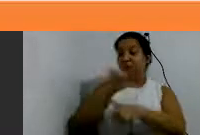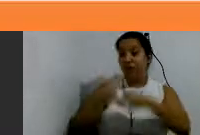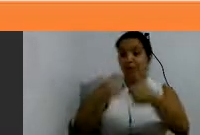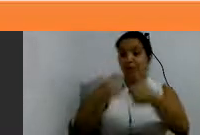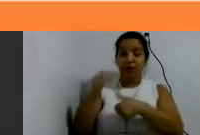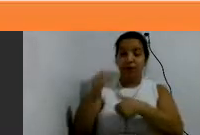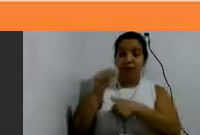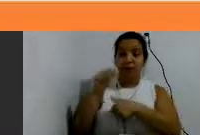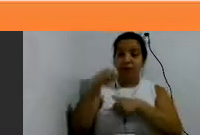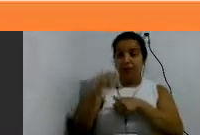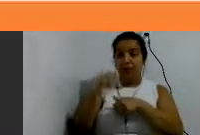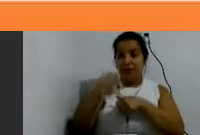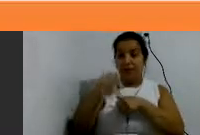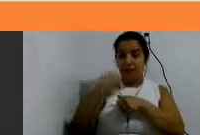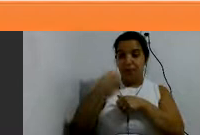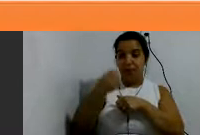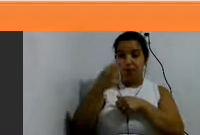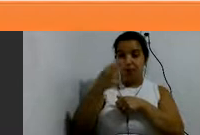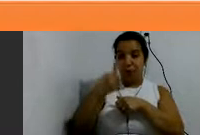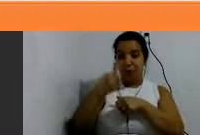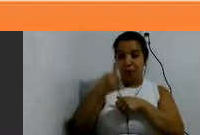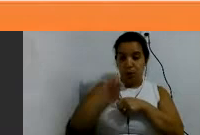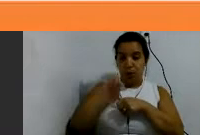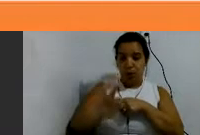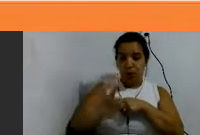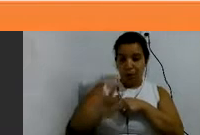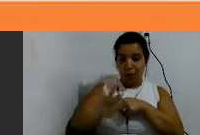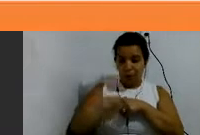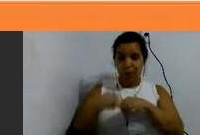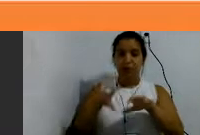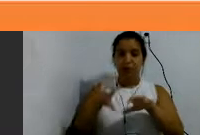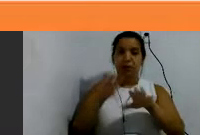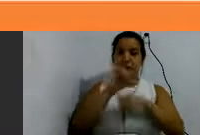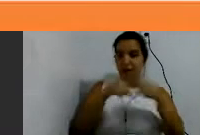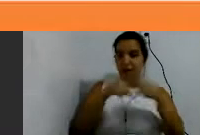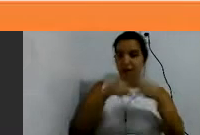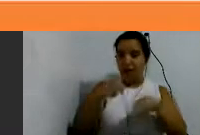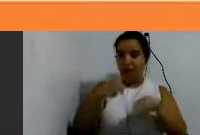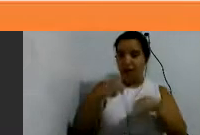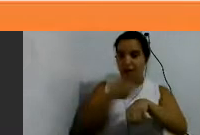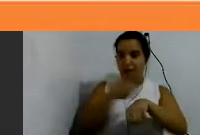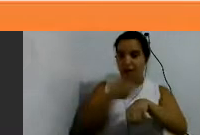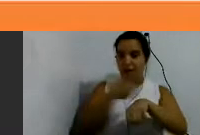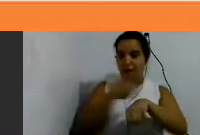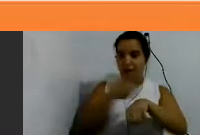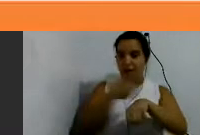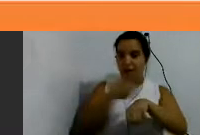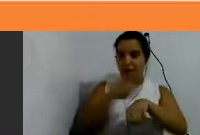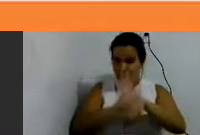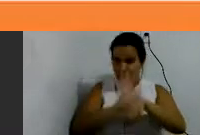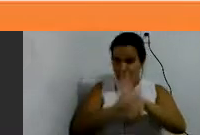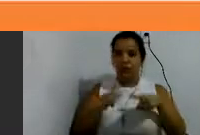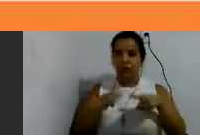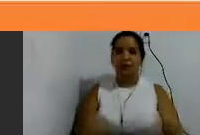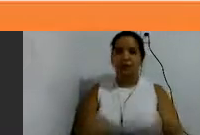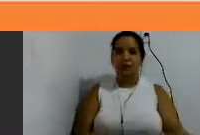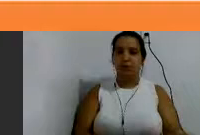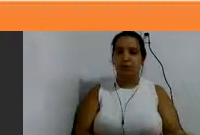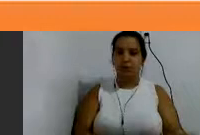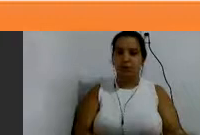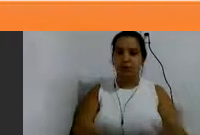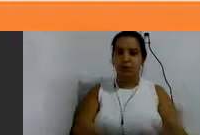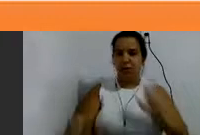amastigota dentro da célula mononuclear. Então, elas vão se dividir por fissão binária até elas